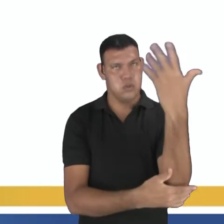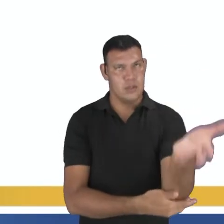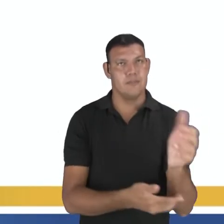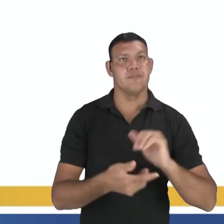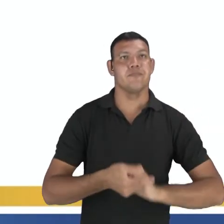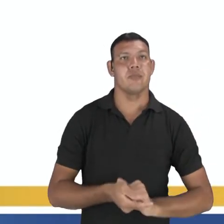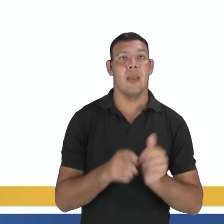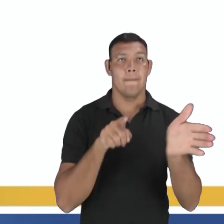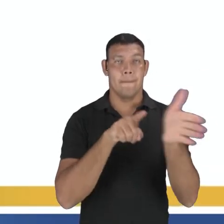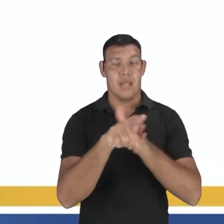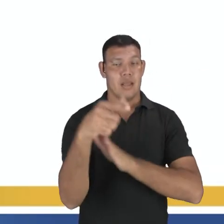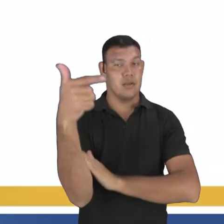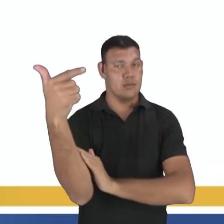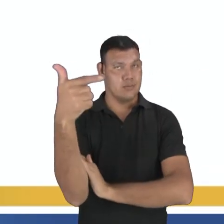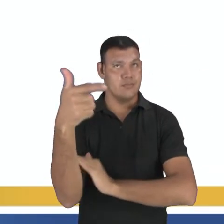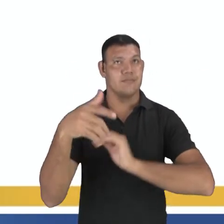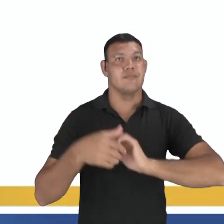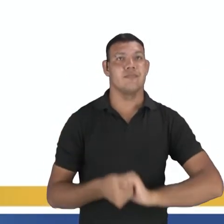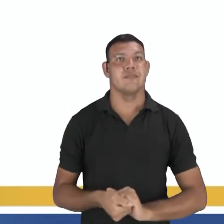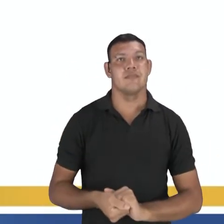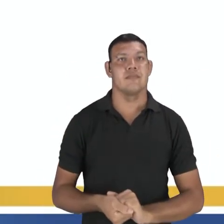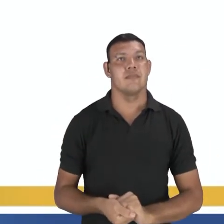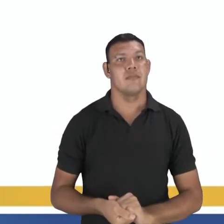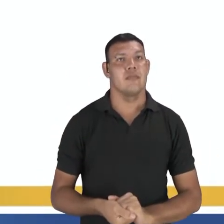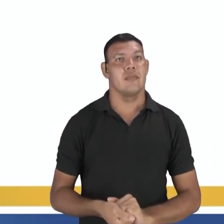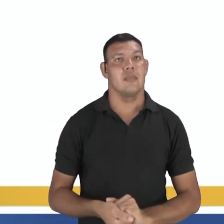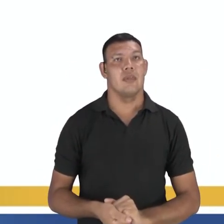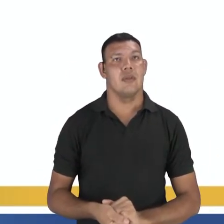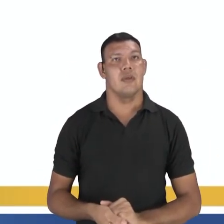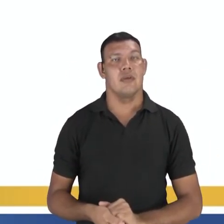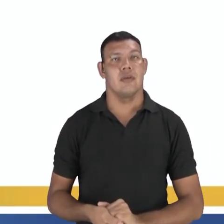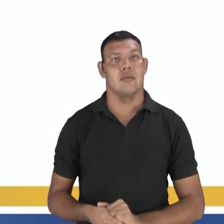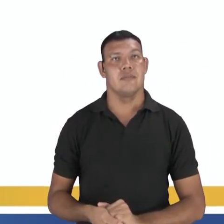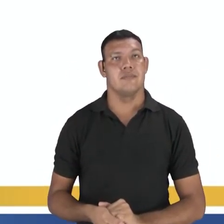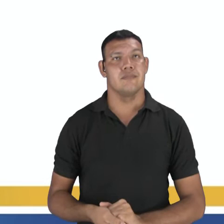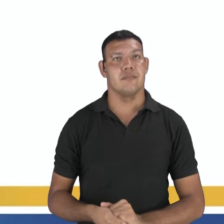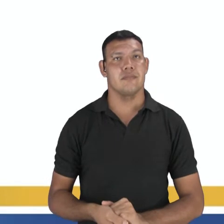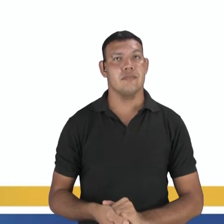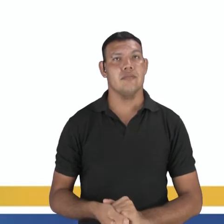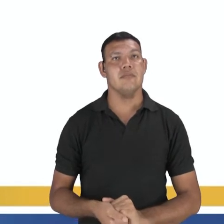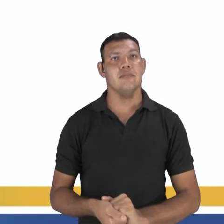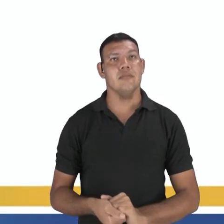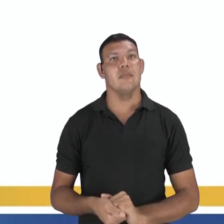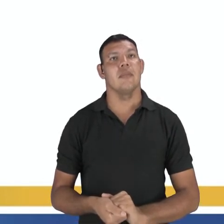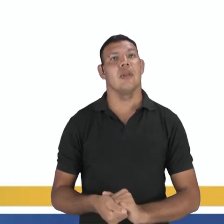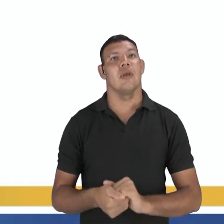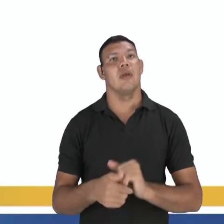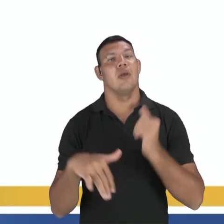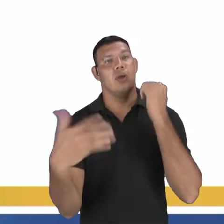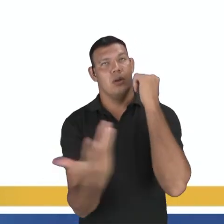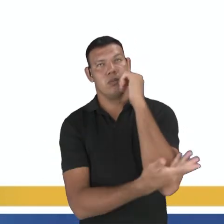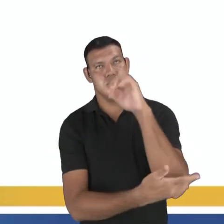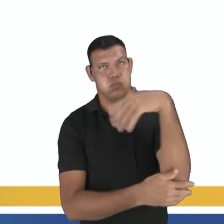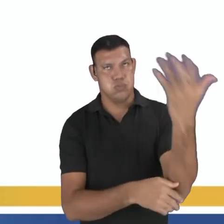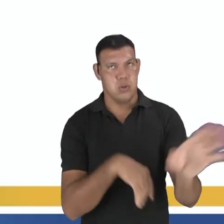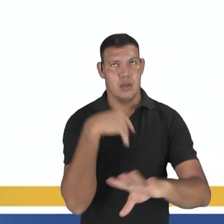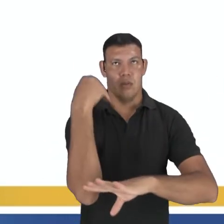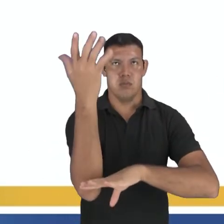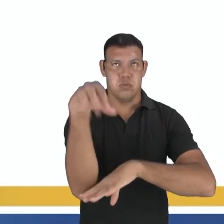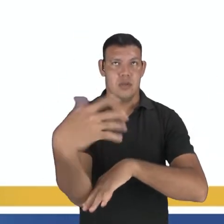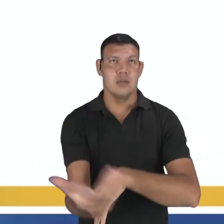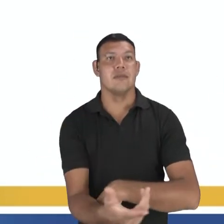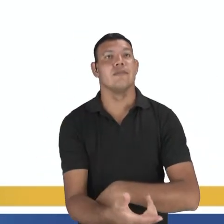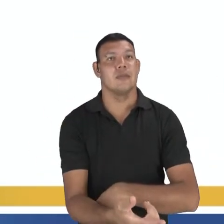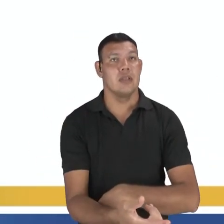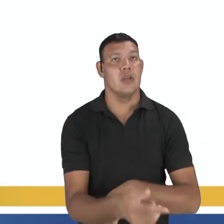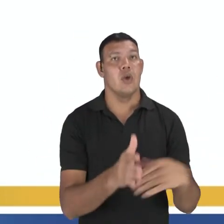Questão 2. A inevitável devastação ambiental decorrente do processo de desenvolvimento industrial é um